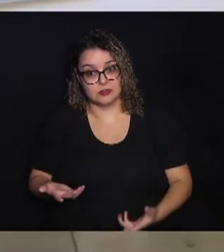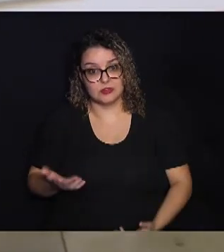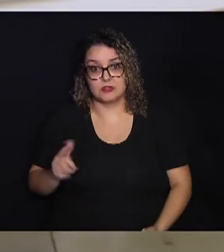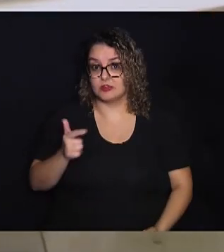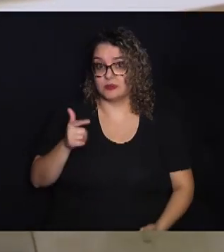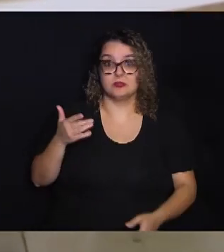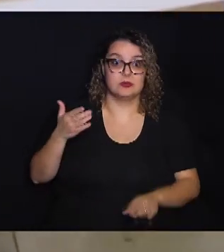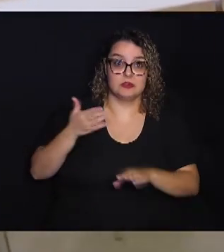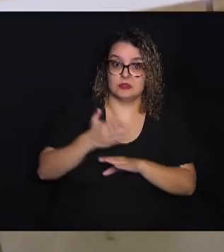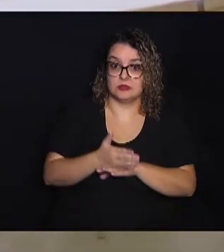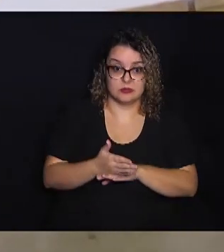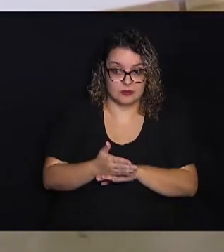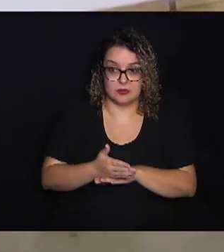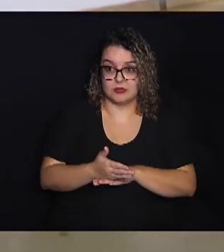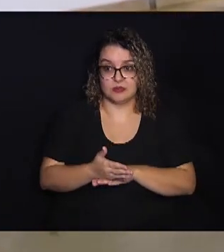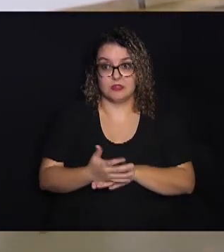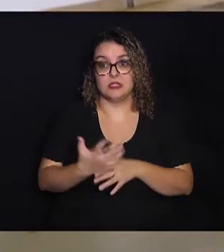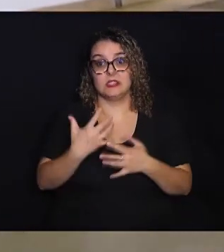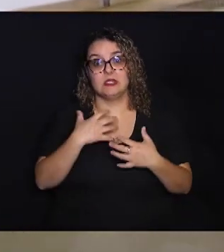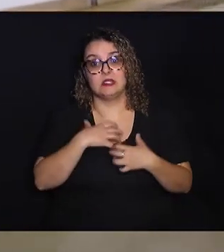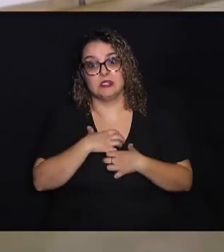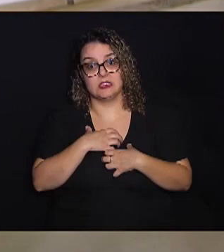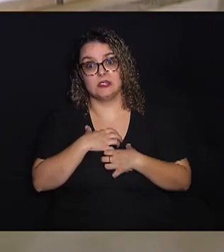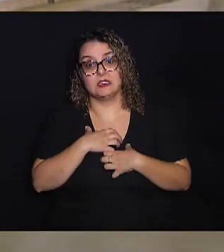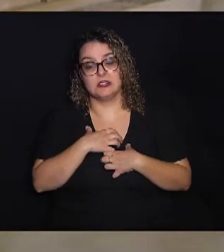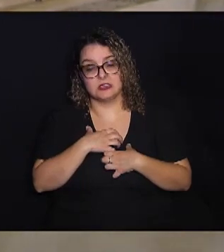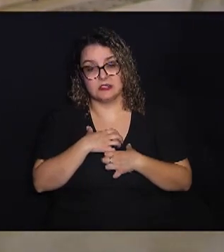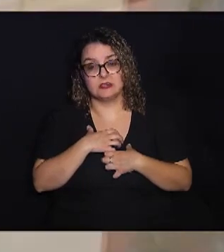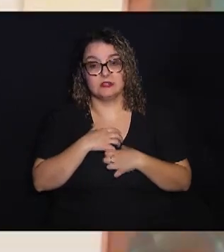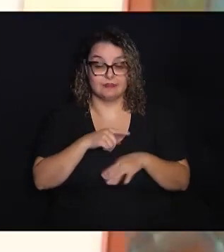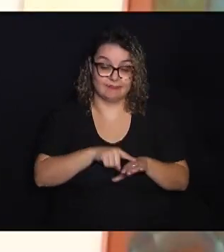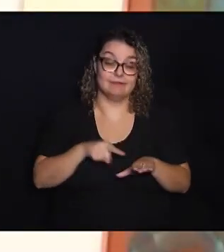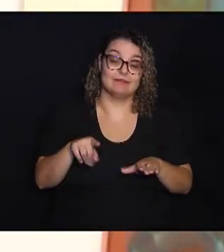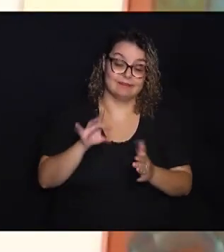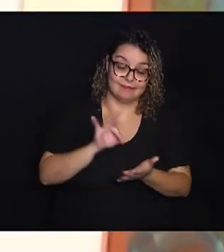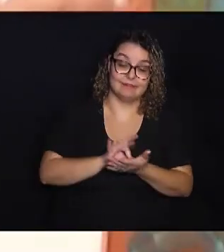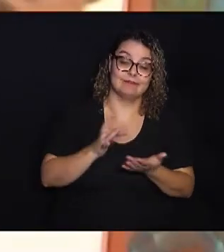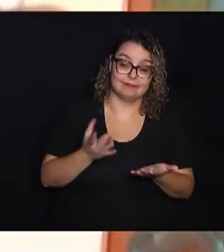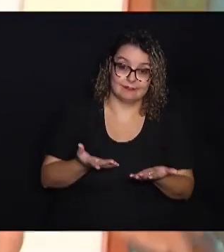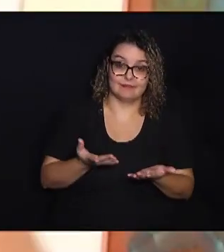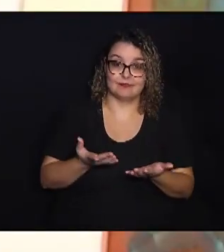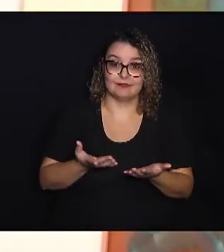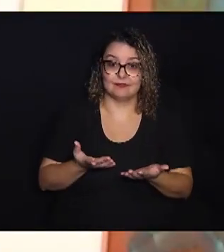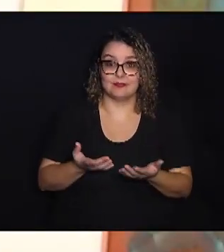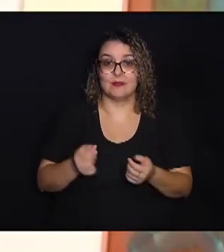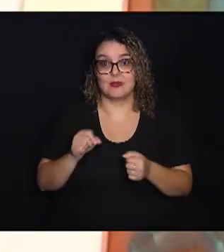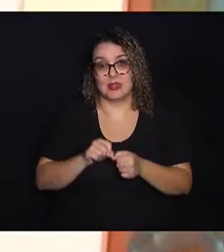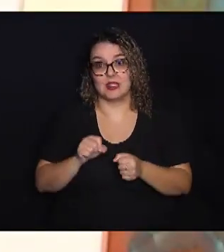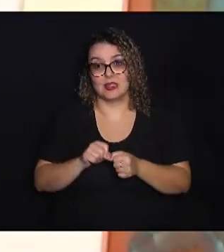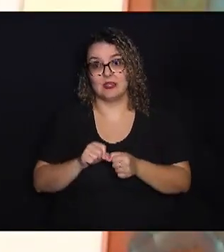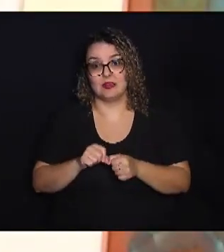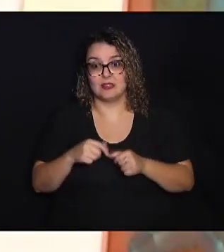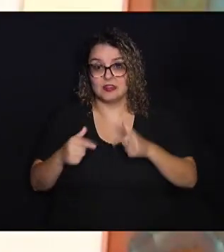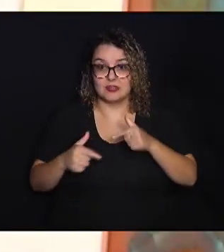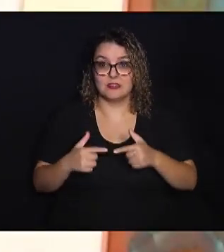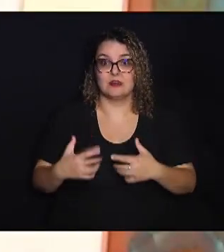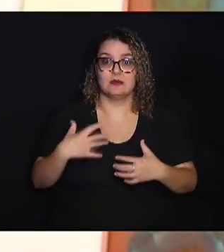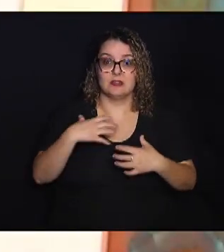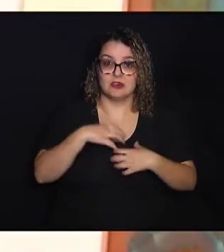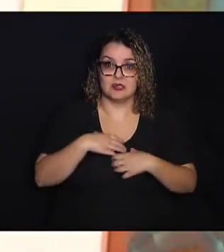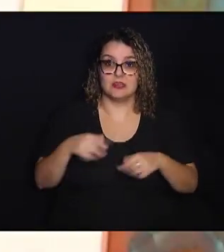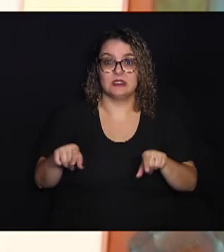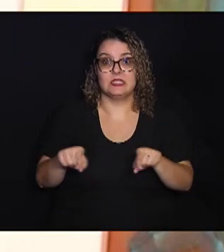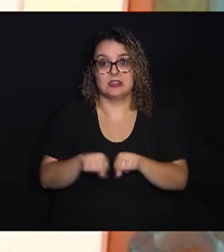acesso, né? Aqueles que sentem excluídos na realidade. Mas então eu fiz essa obra para que eles pudessem sentir